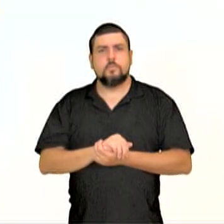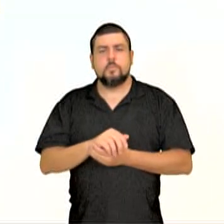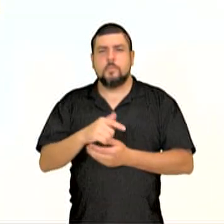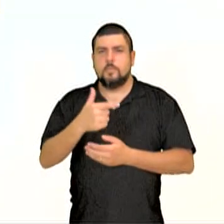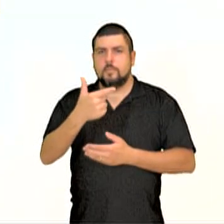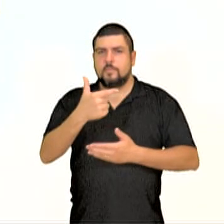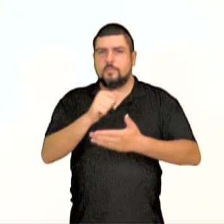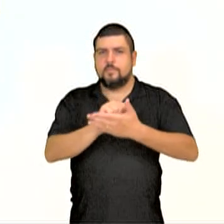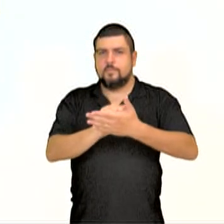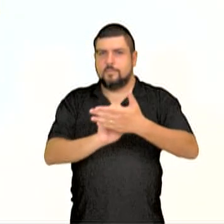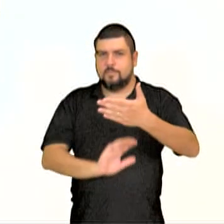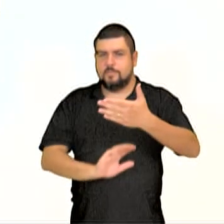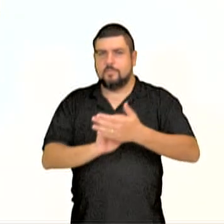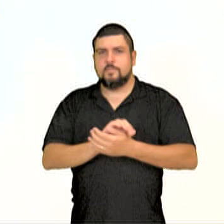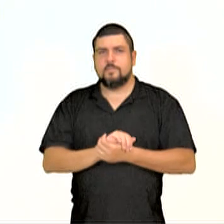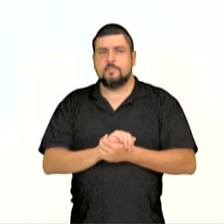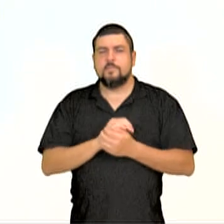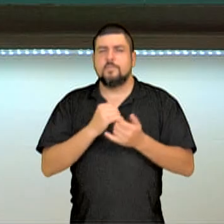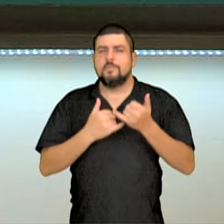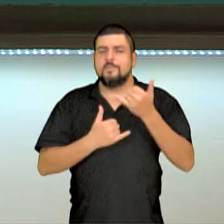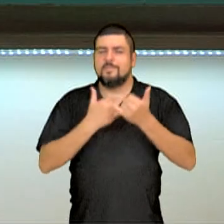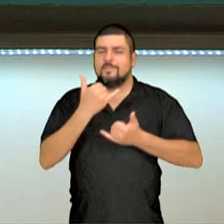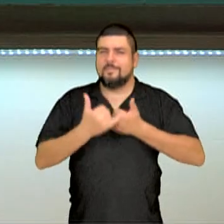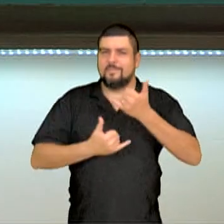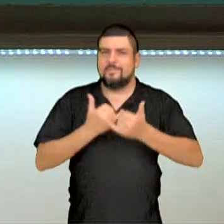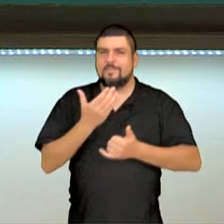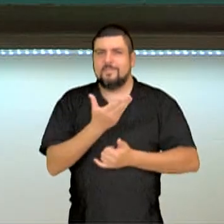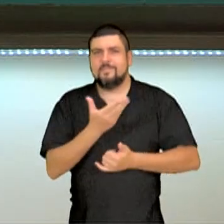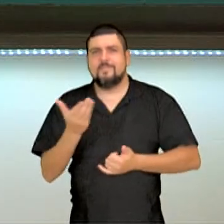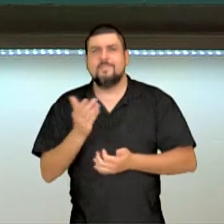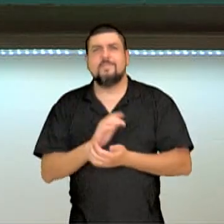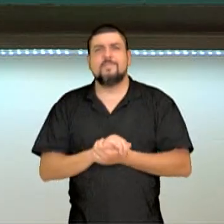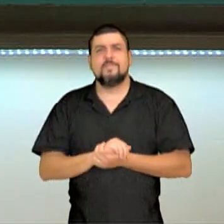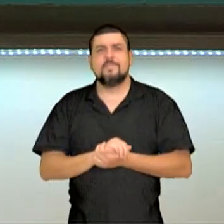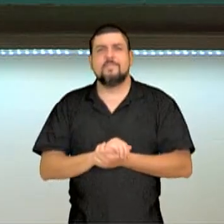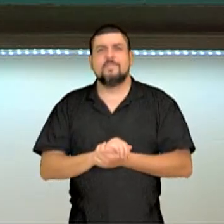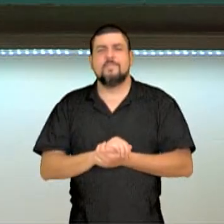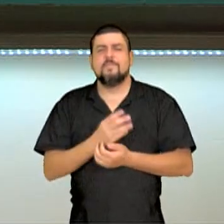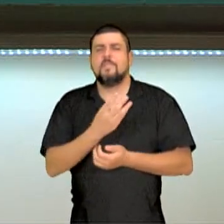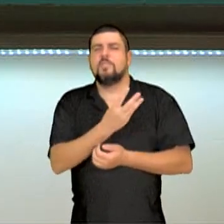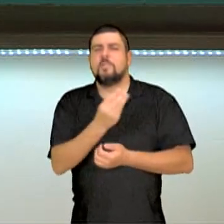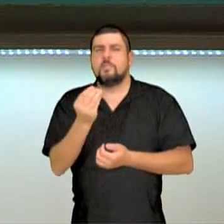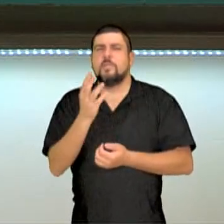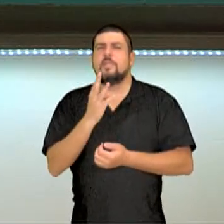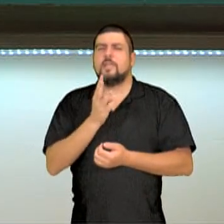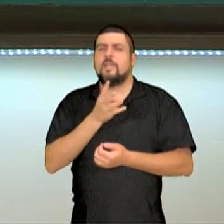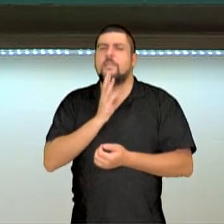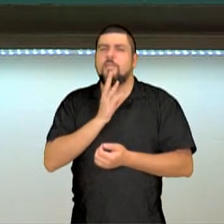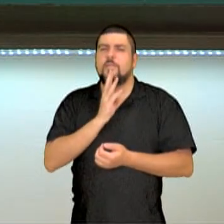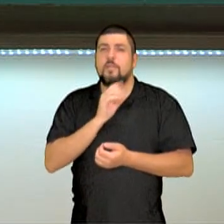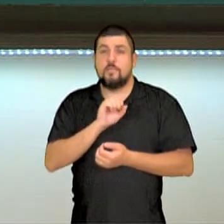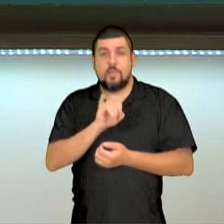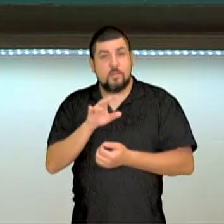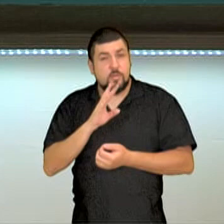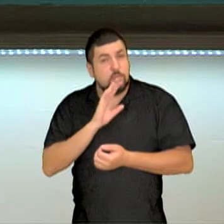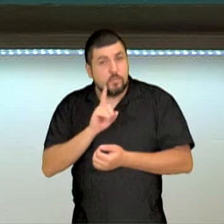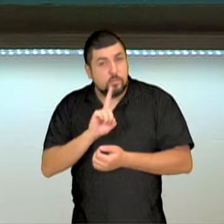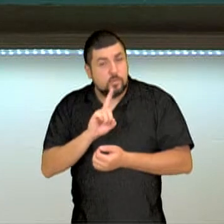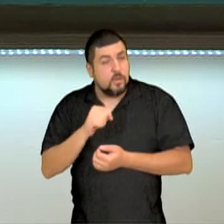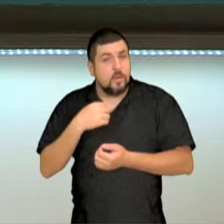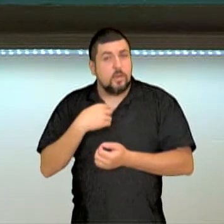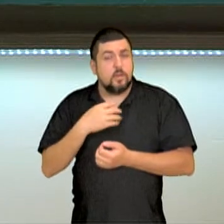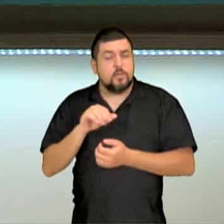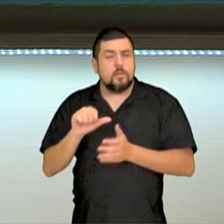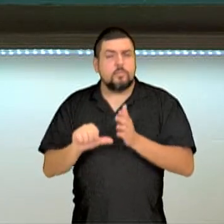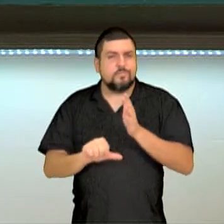exercício, a professora trouxe uma brincadeira para vocês, que muitos conhecem, quem não conhece vai conhecer agora, e eu